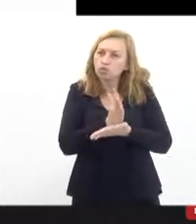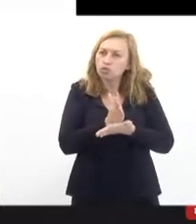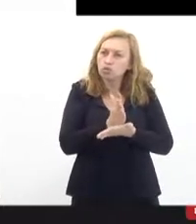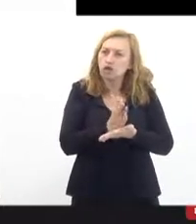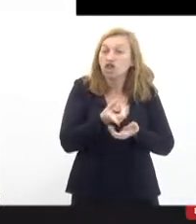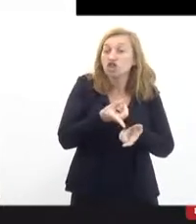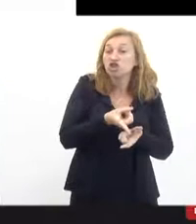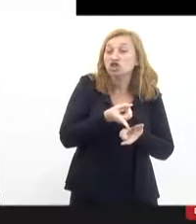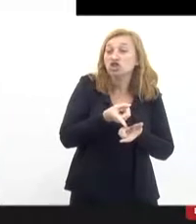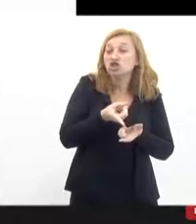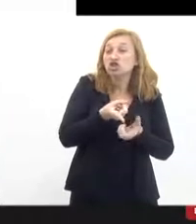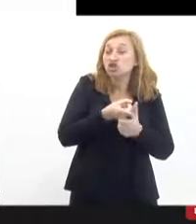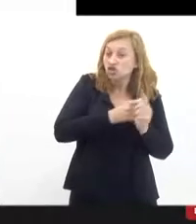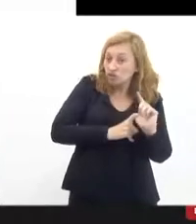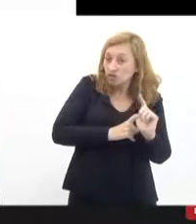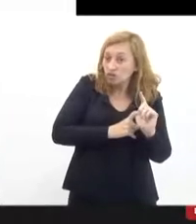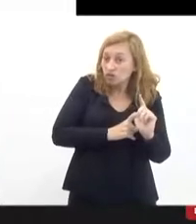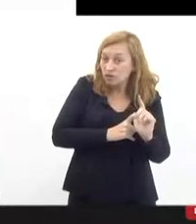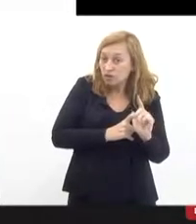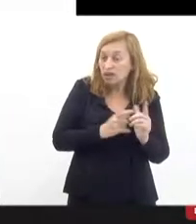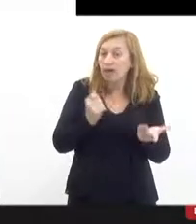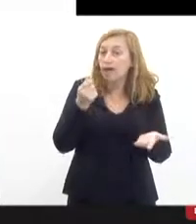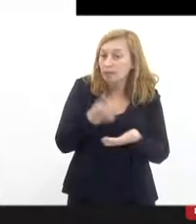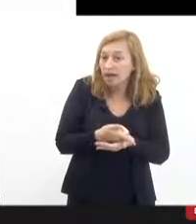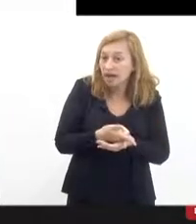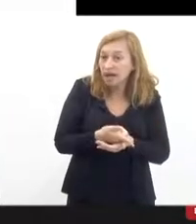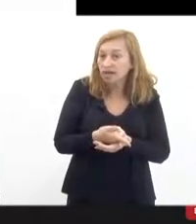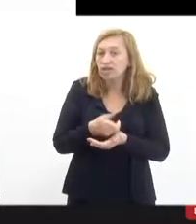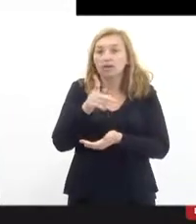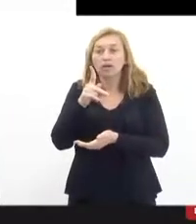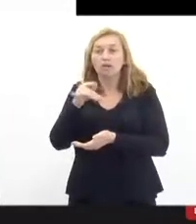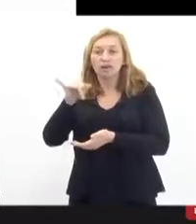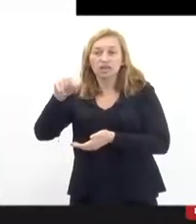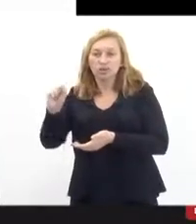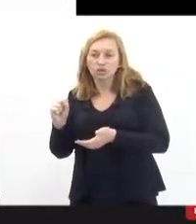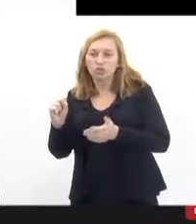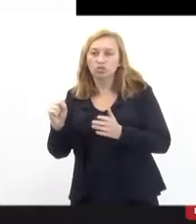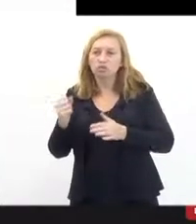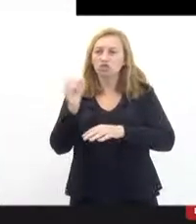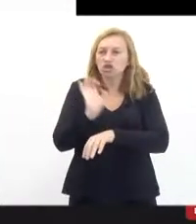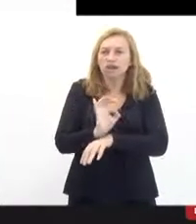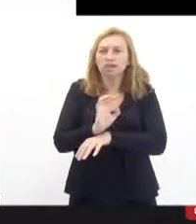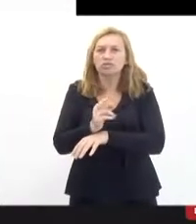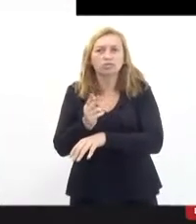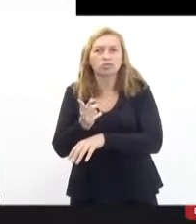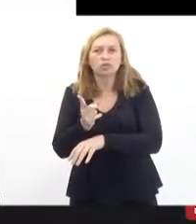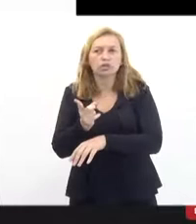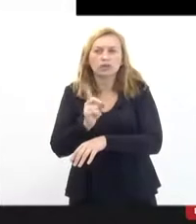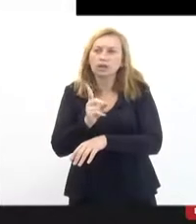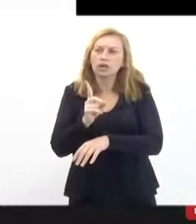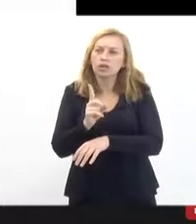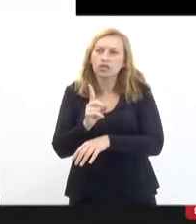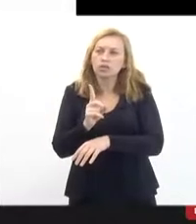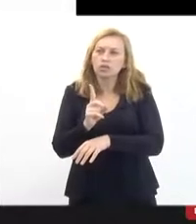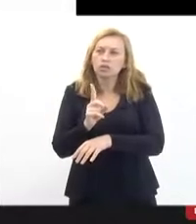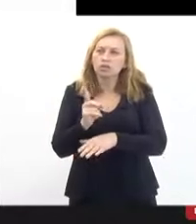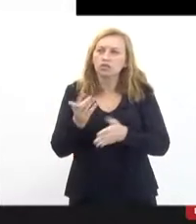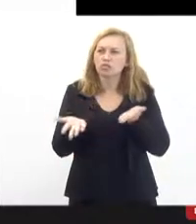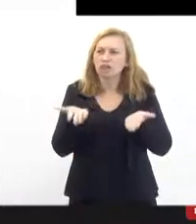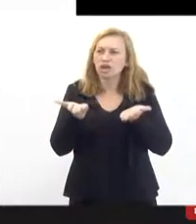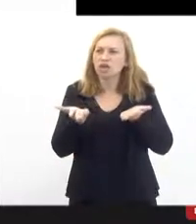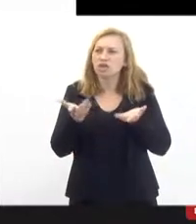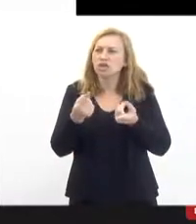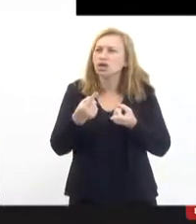ativa que foram divulgados no balanço patrimonial do Estado, que eles não deveriam estar no balanço